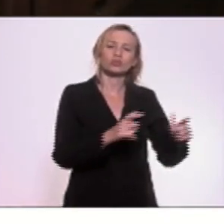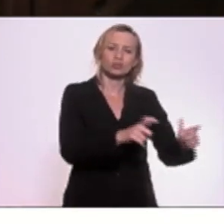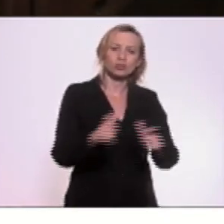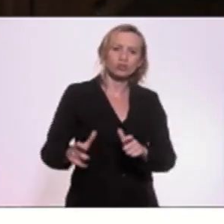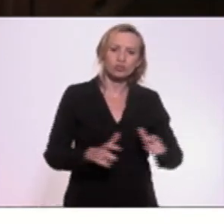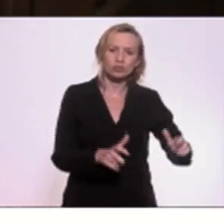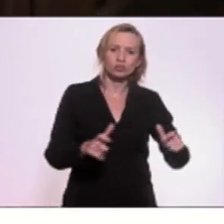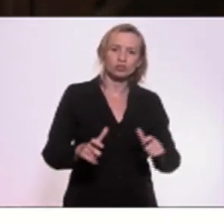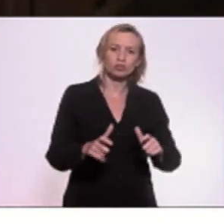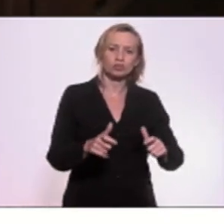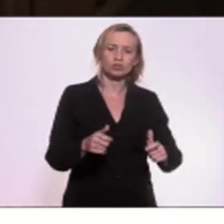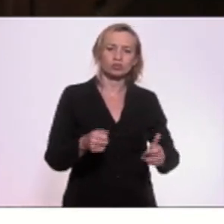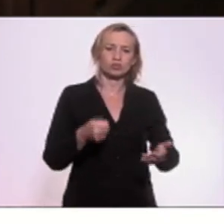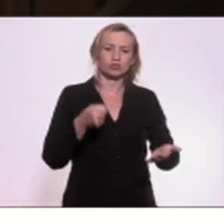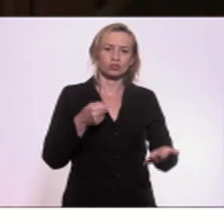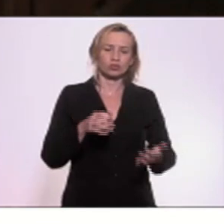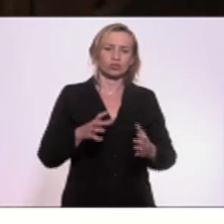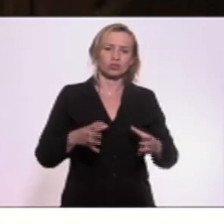tanques de guerra.